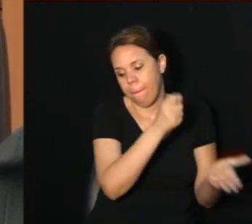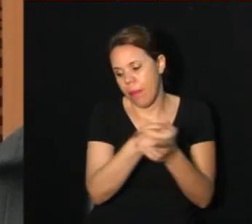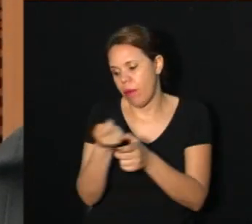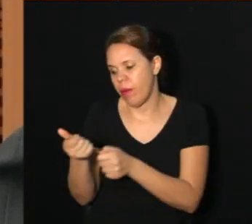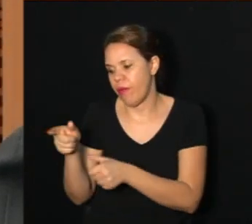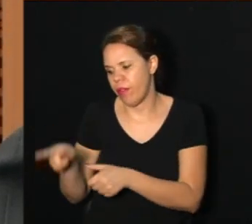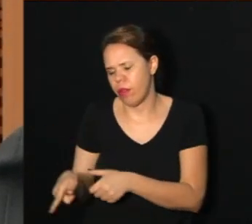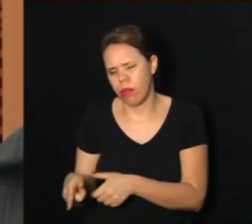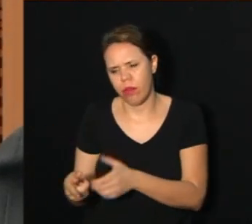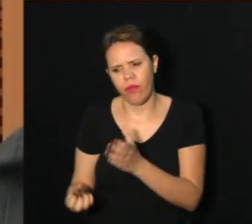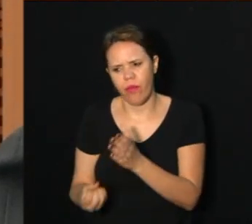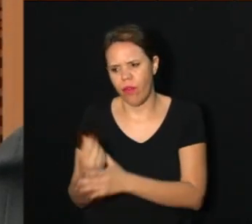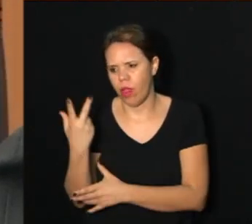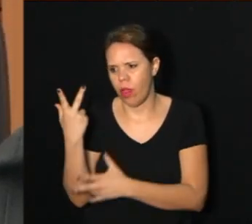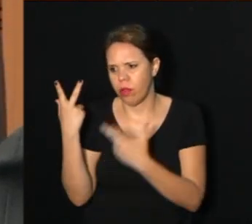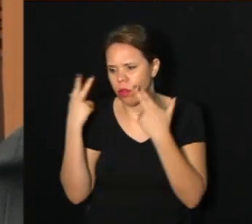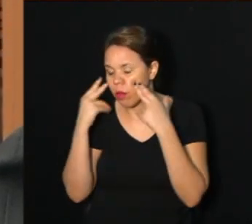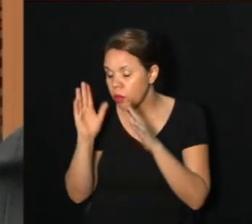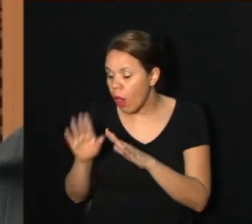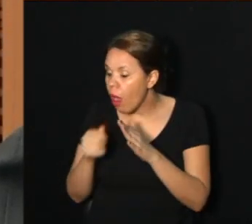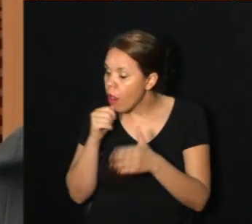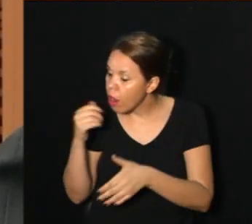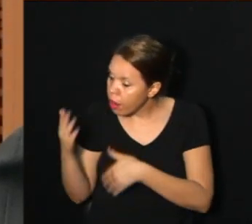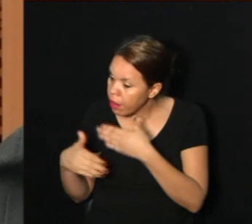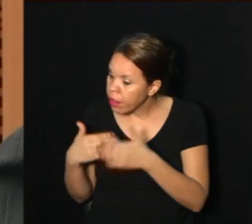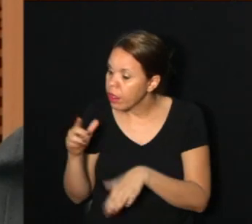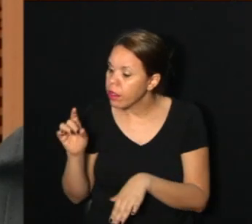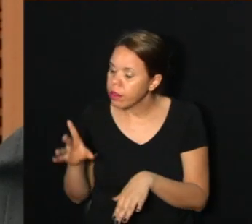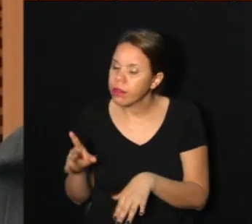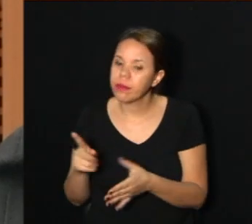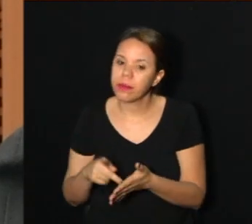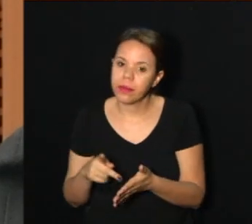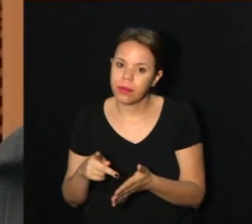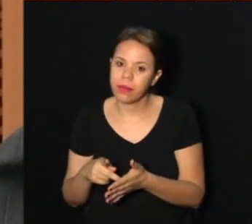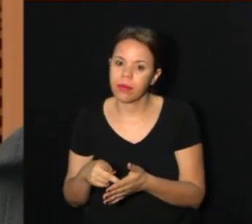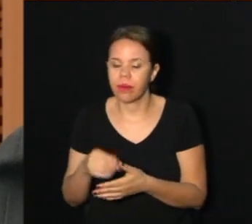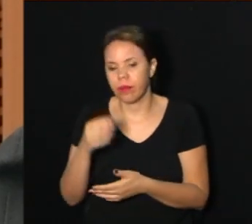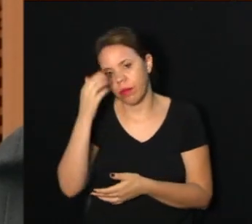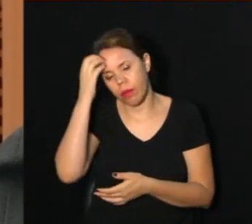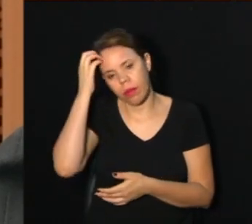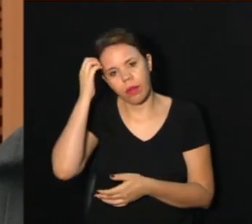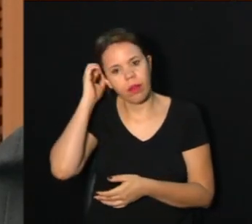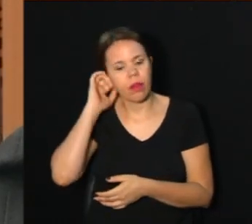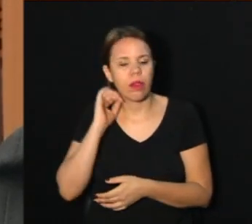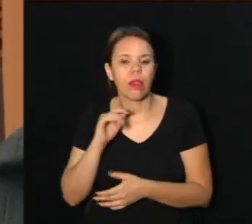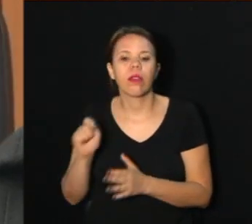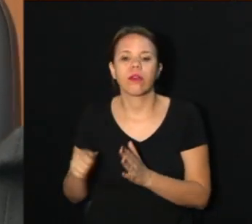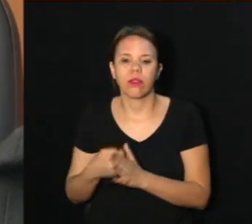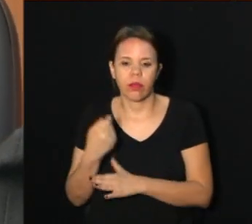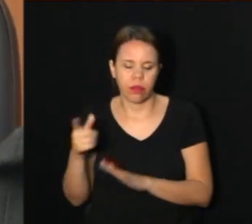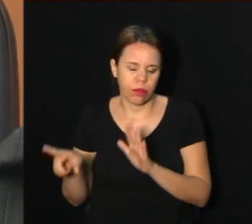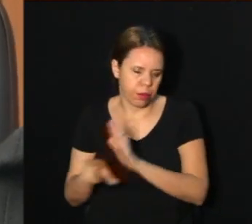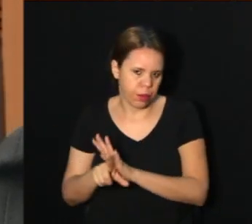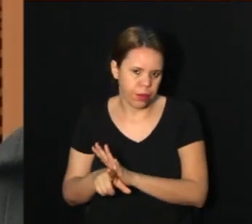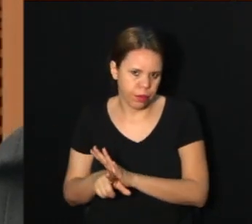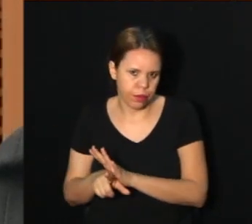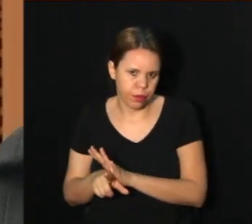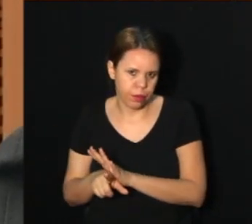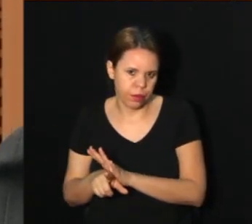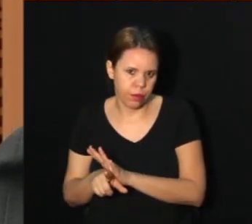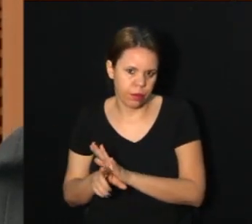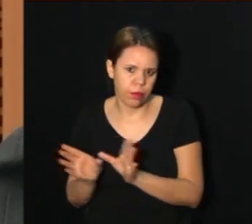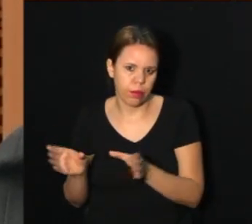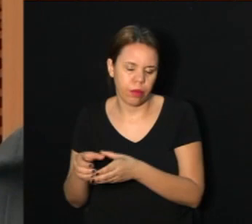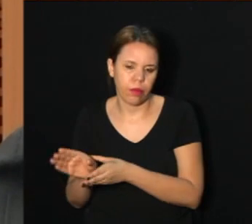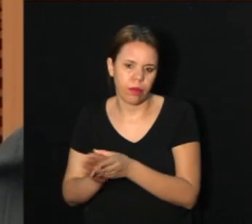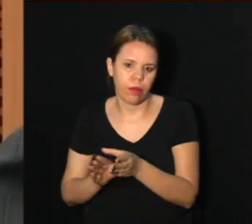dará automaticamente. Na verdade, estamos deixando autorizado na legislação que, por meio do Conselho